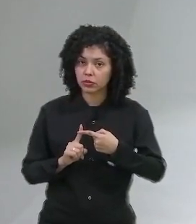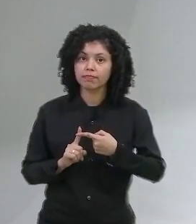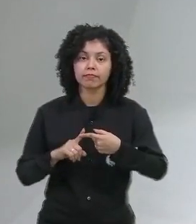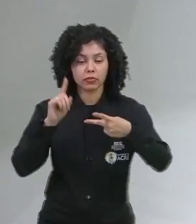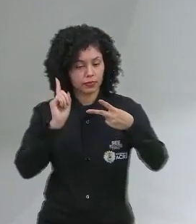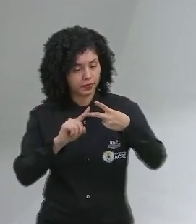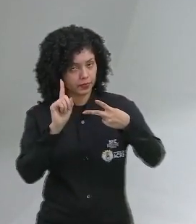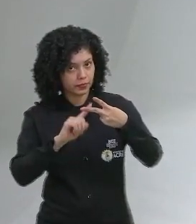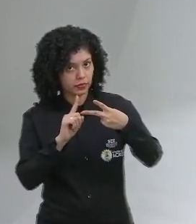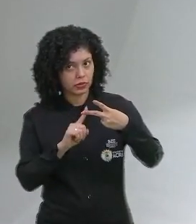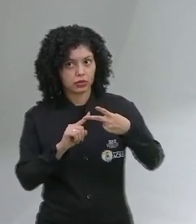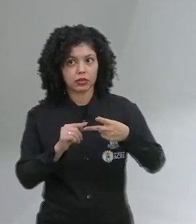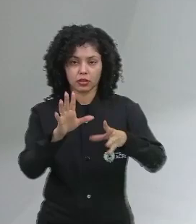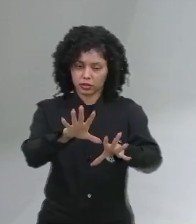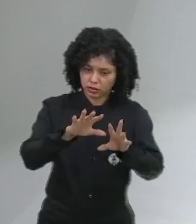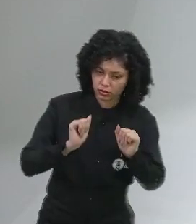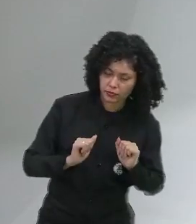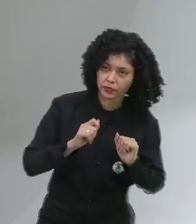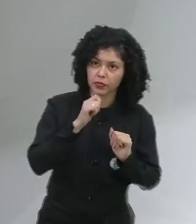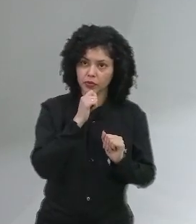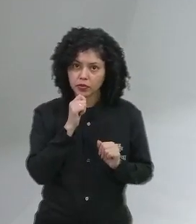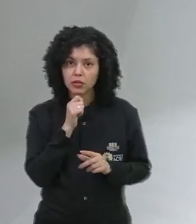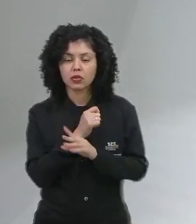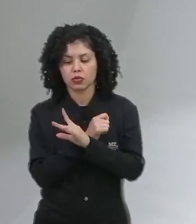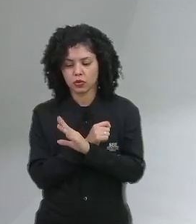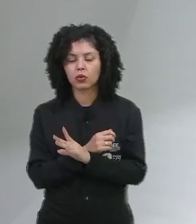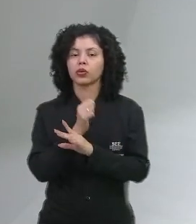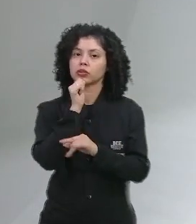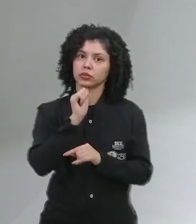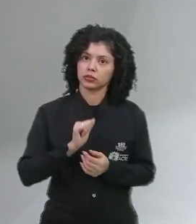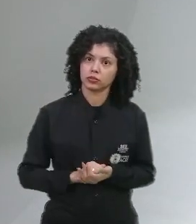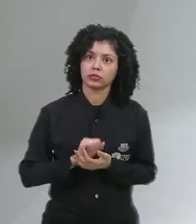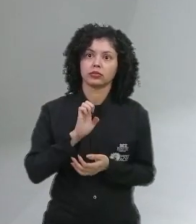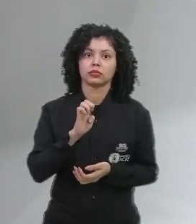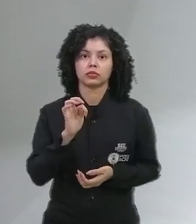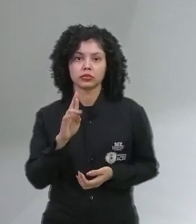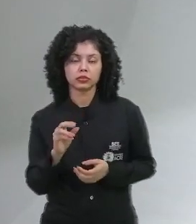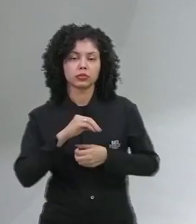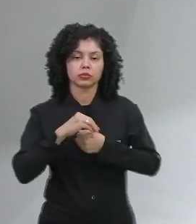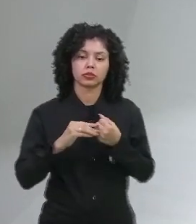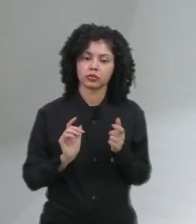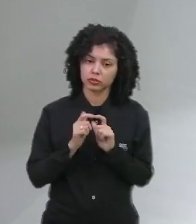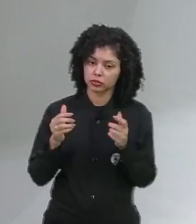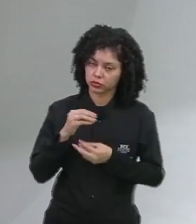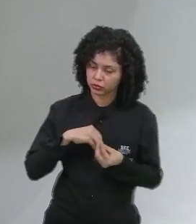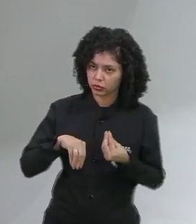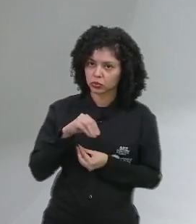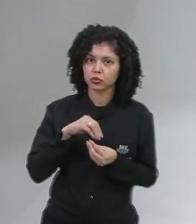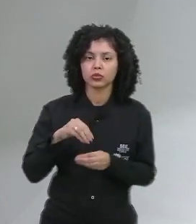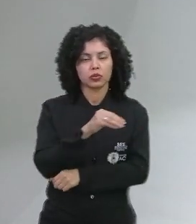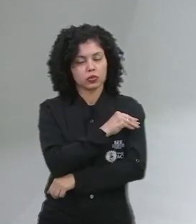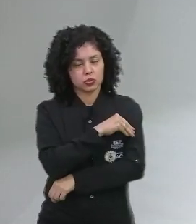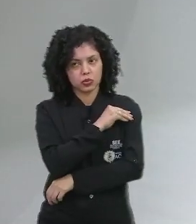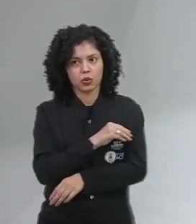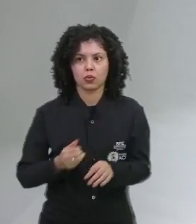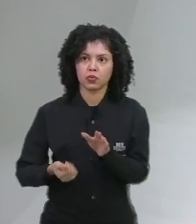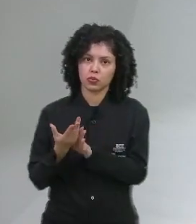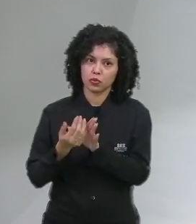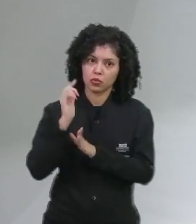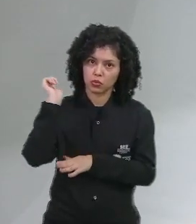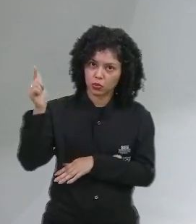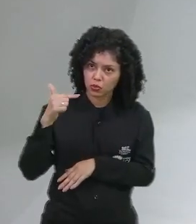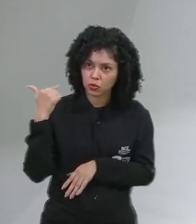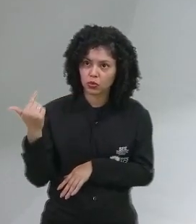transesterificação, irei pegar um ácido graxo, um éster, uma molécula grande, vou reagir ela com álcool, ela vai produzir